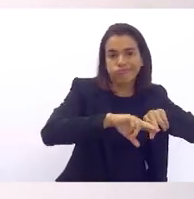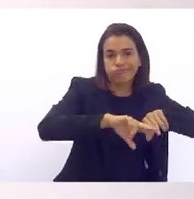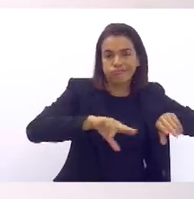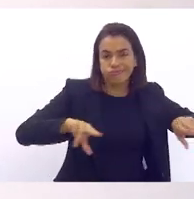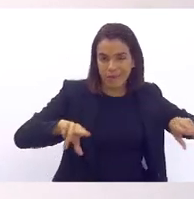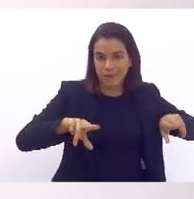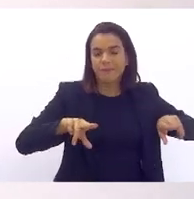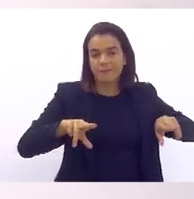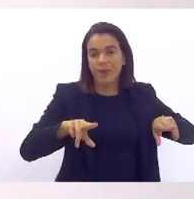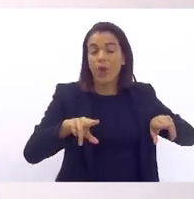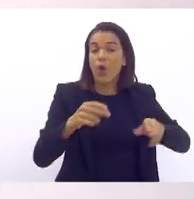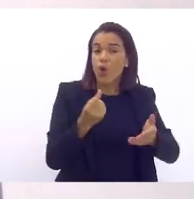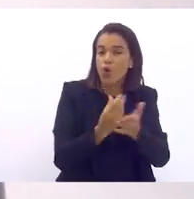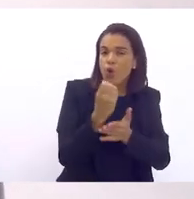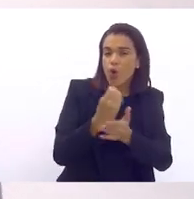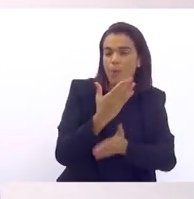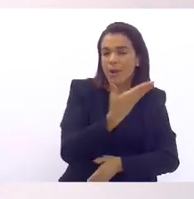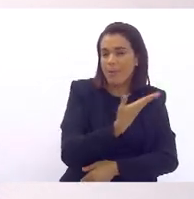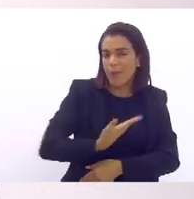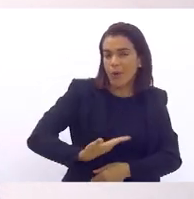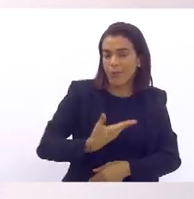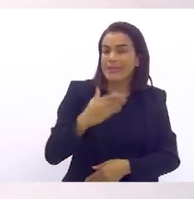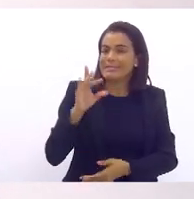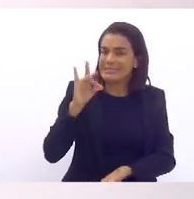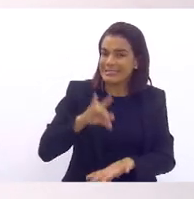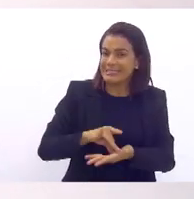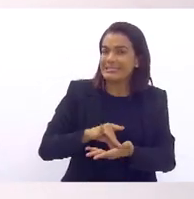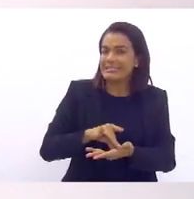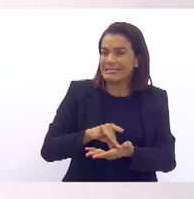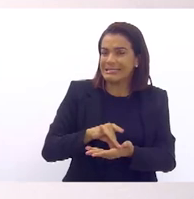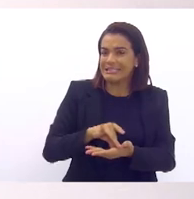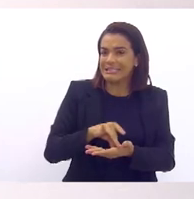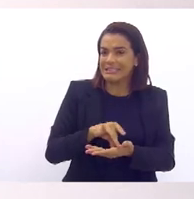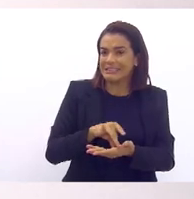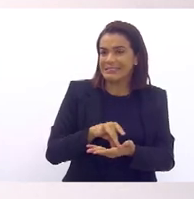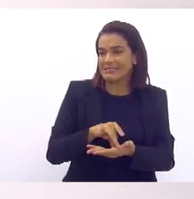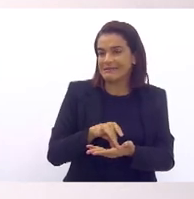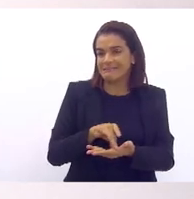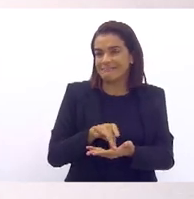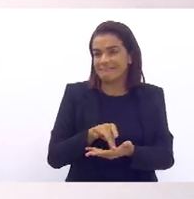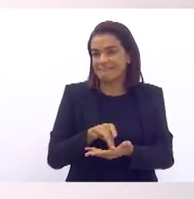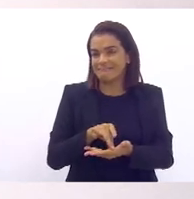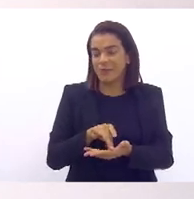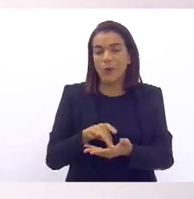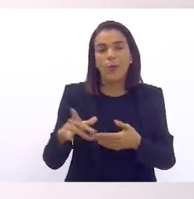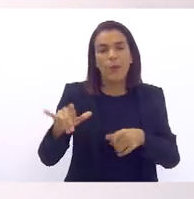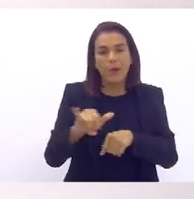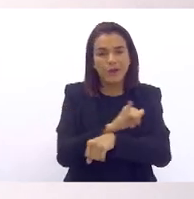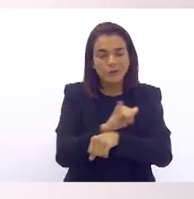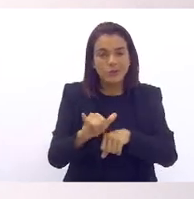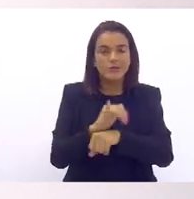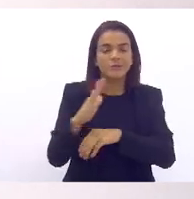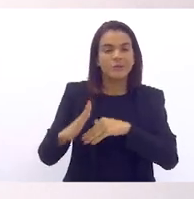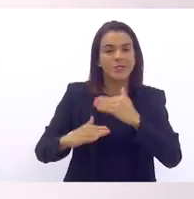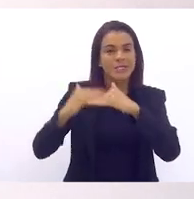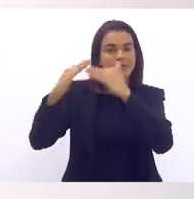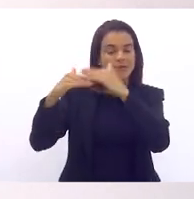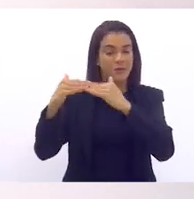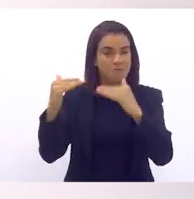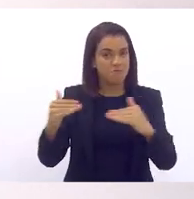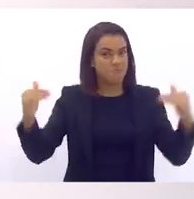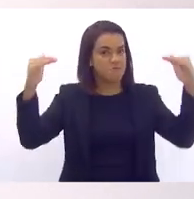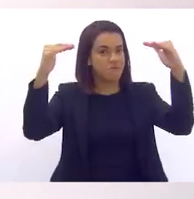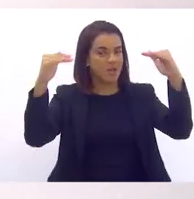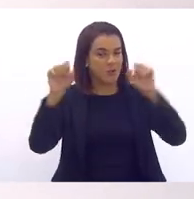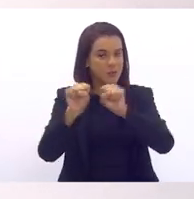que as compras públicas são de fato eh um um instrumento de desenvolvimento de soberania